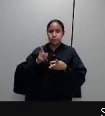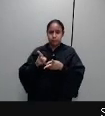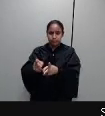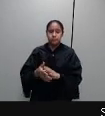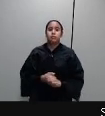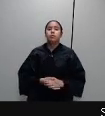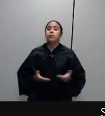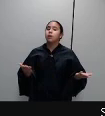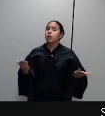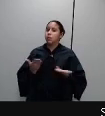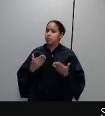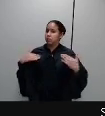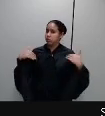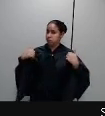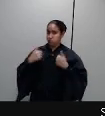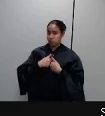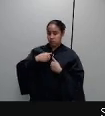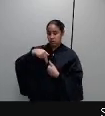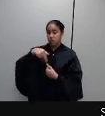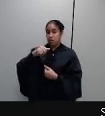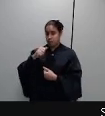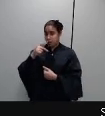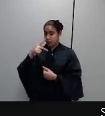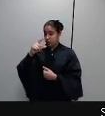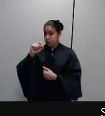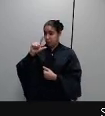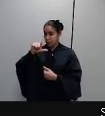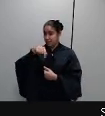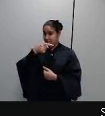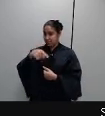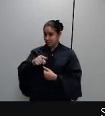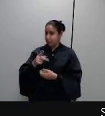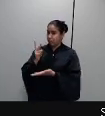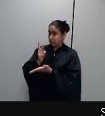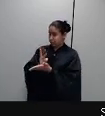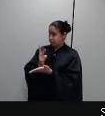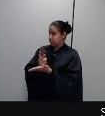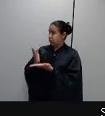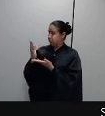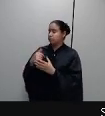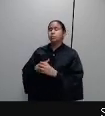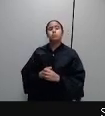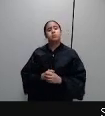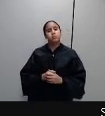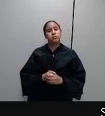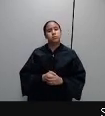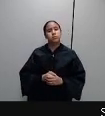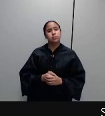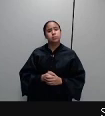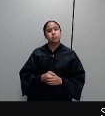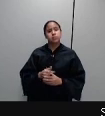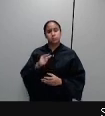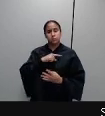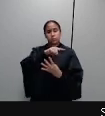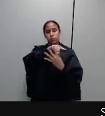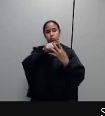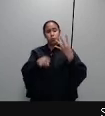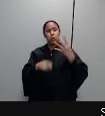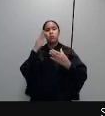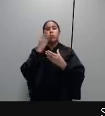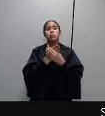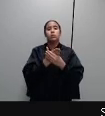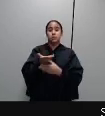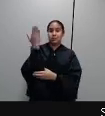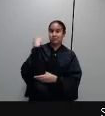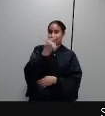também Ainda faltam quatro processos da assentada anterior todos os fatos estão do ministro Napoleão